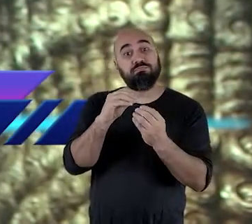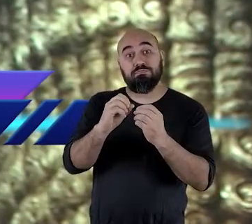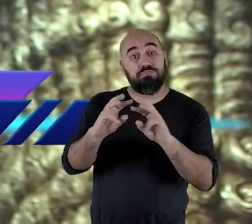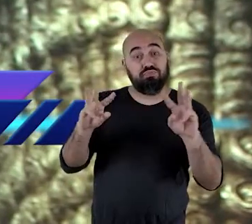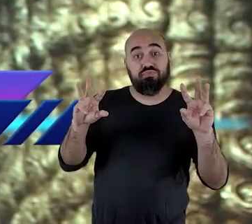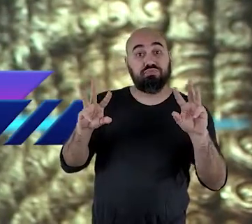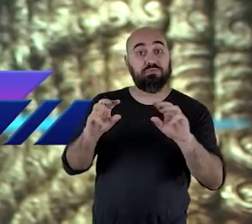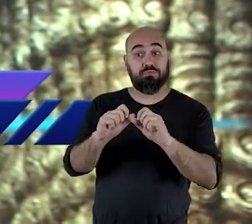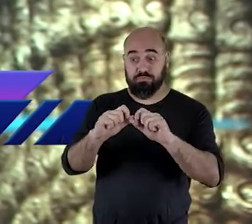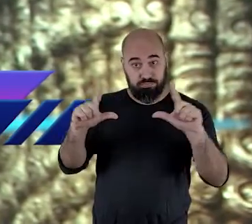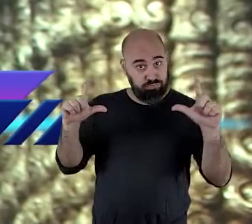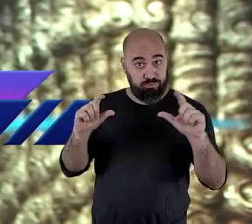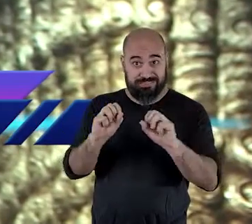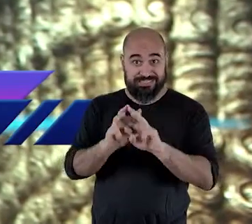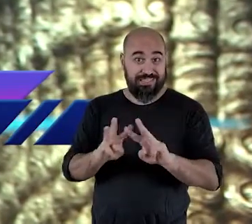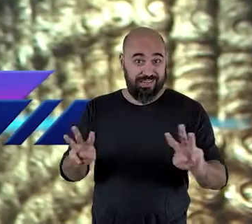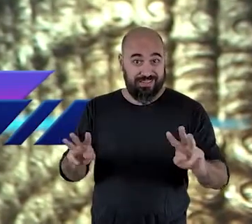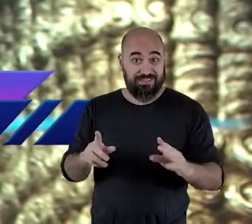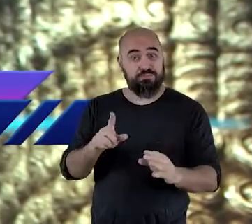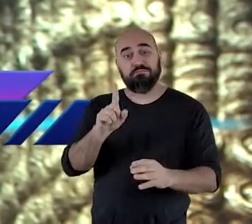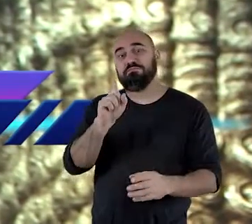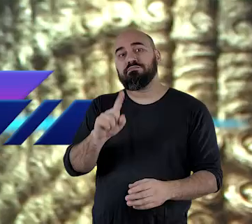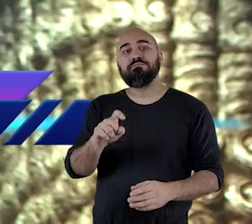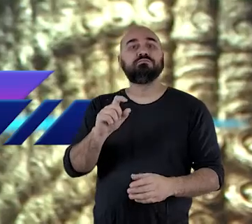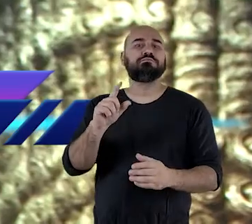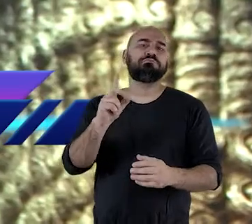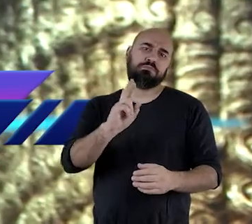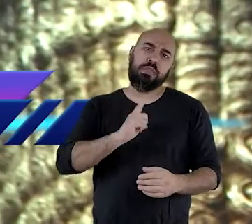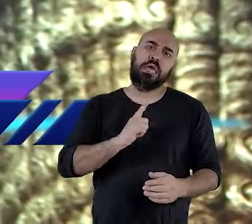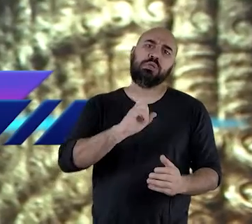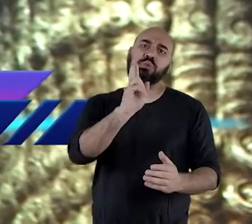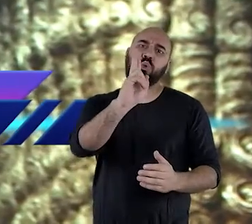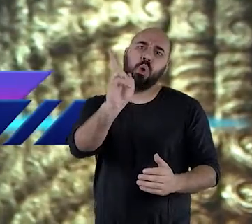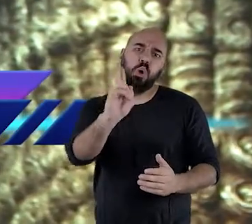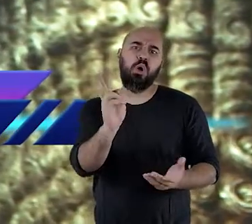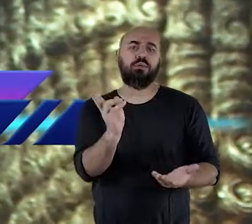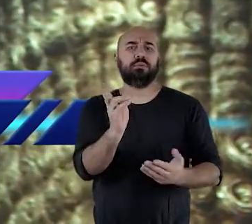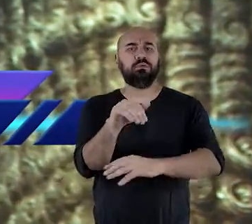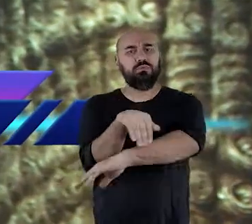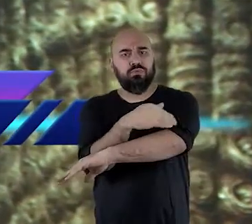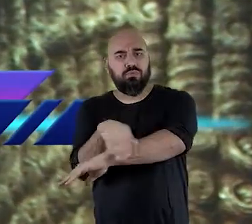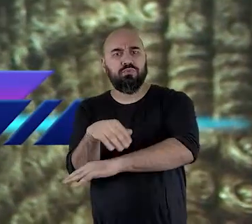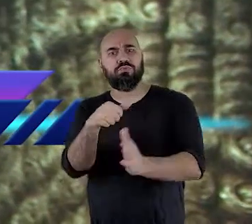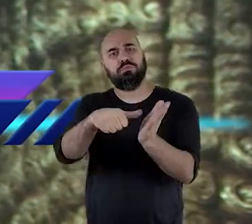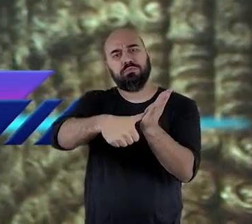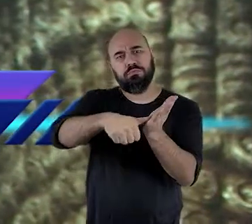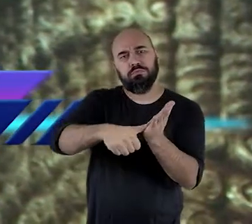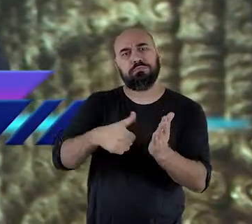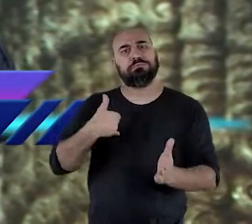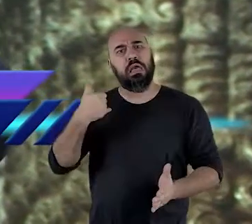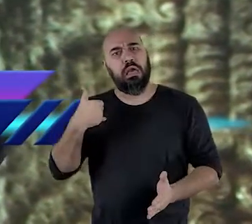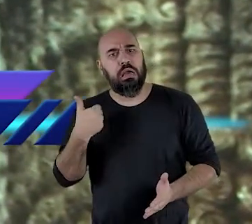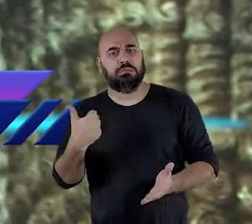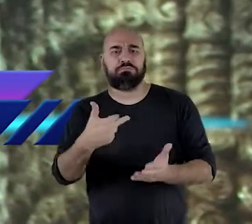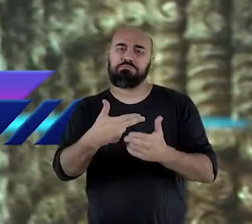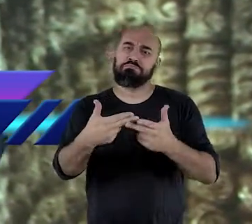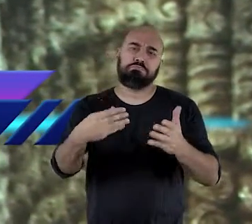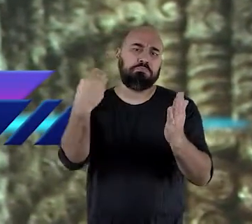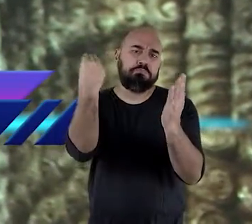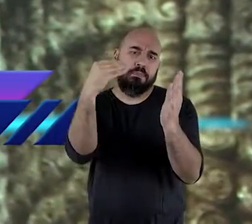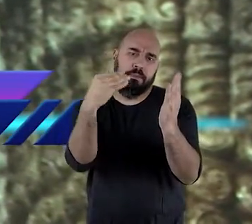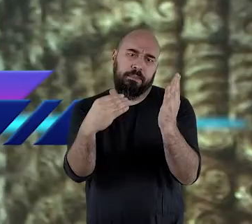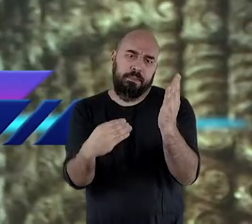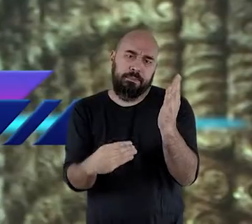levado diretamente para o nosso site. Quando você chegar lá, você vai ter que preencher um pequeno cadastro, seu nome, dados